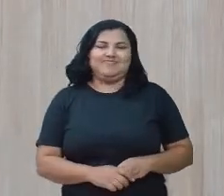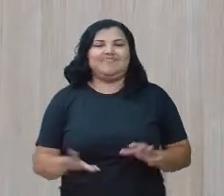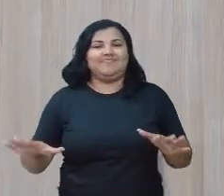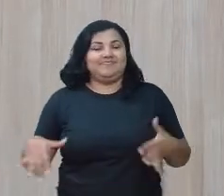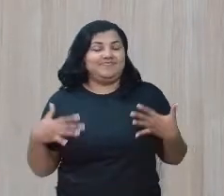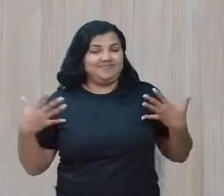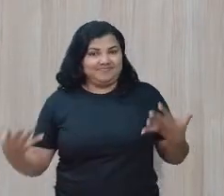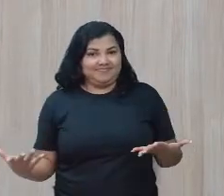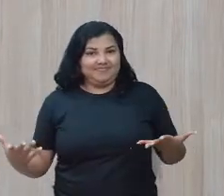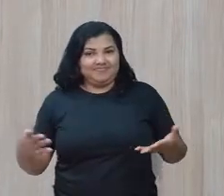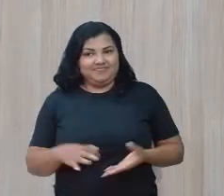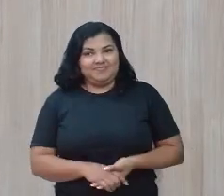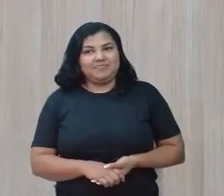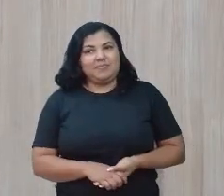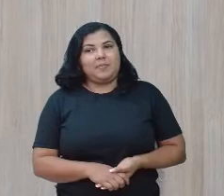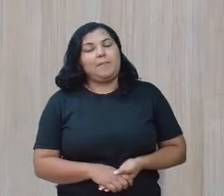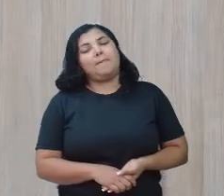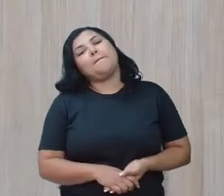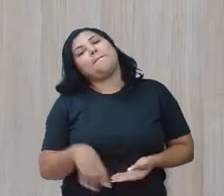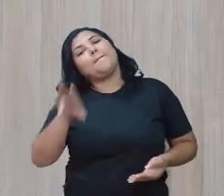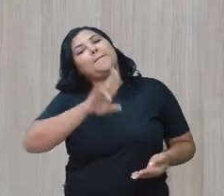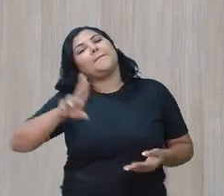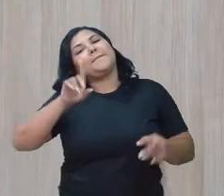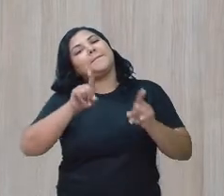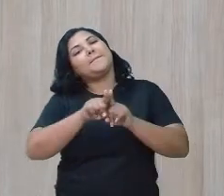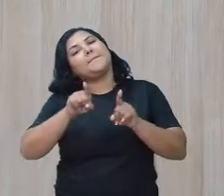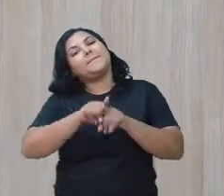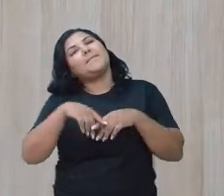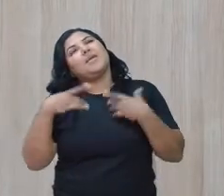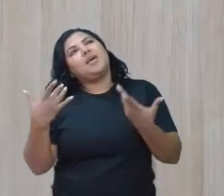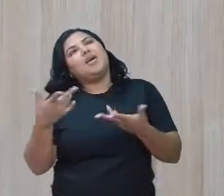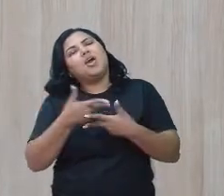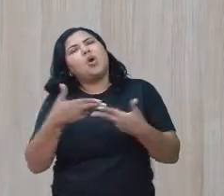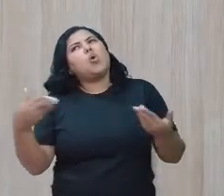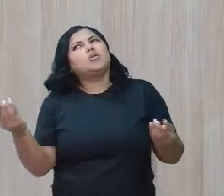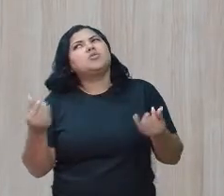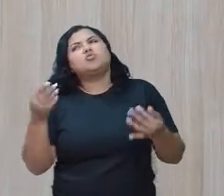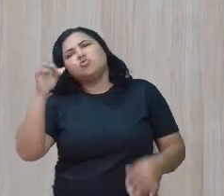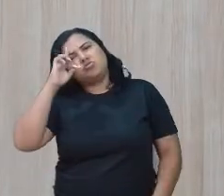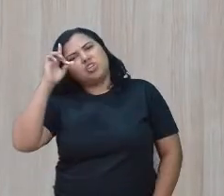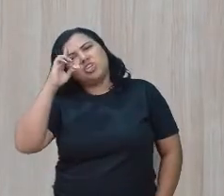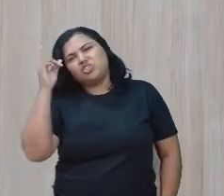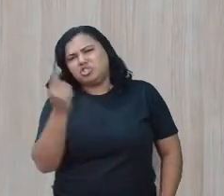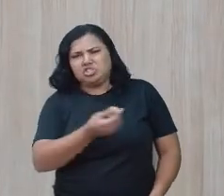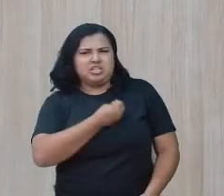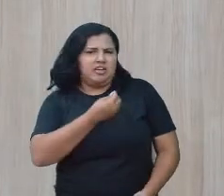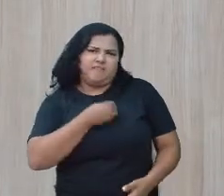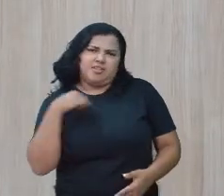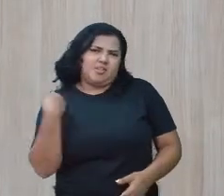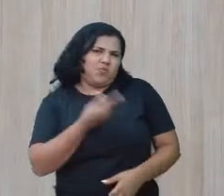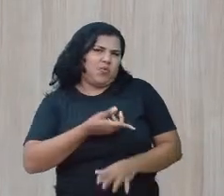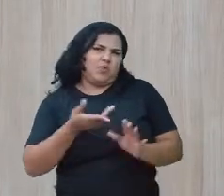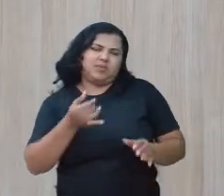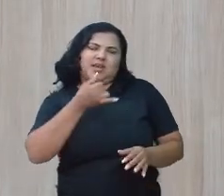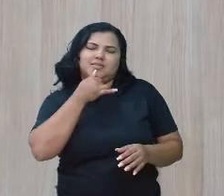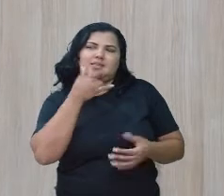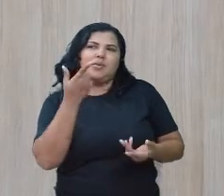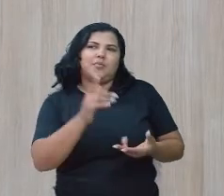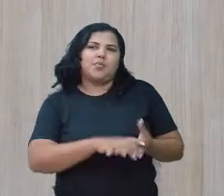Então, ela vai se utilizar, né, de coisas do cotidiano, da vida da gente, como, por